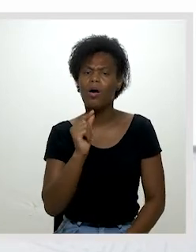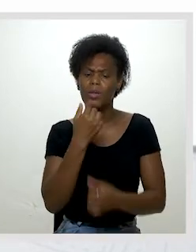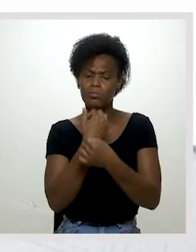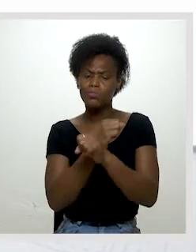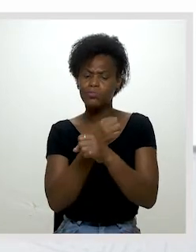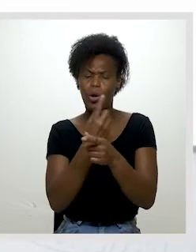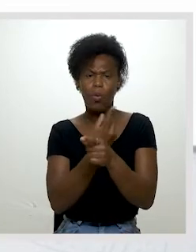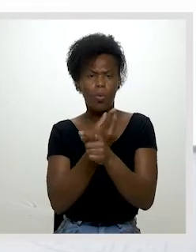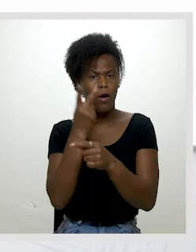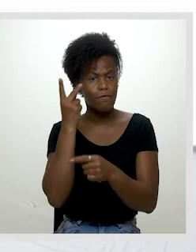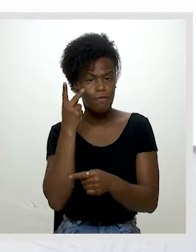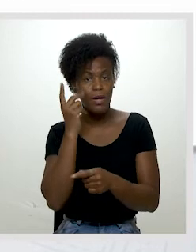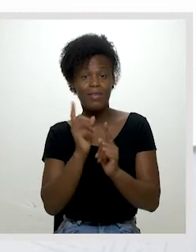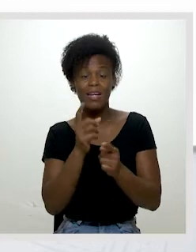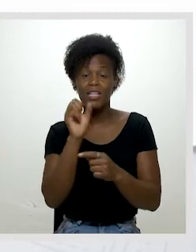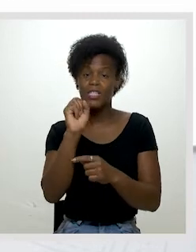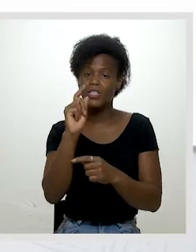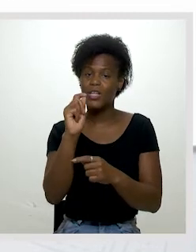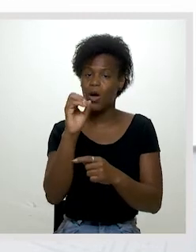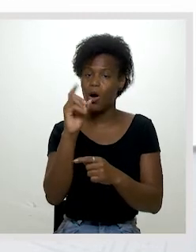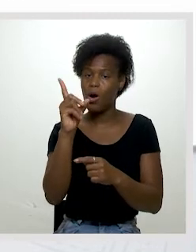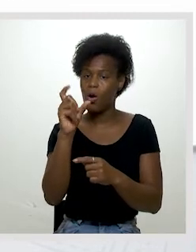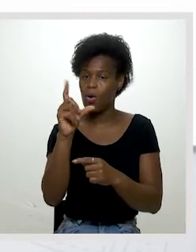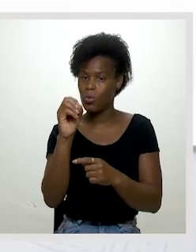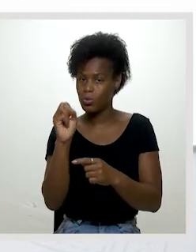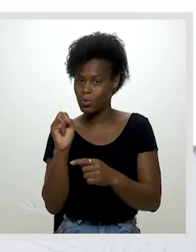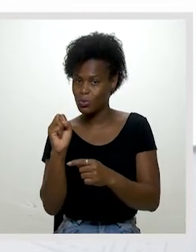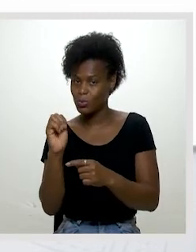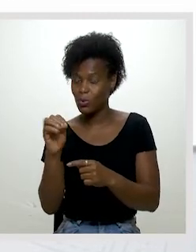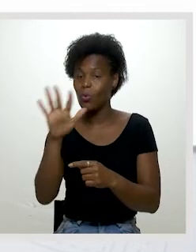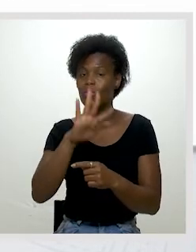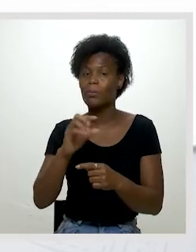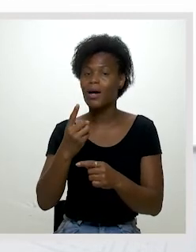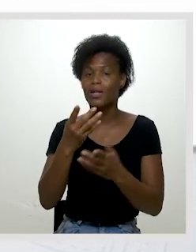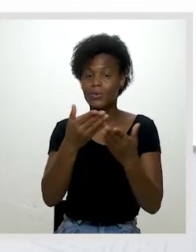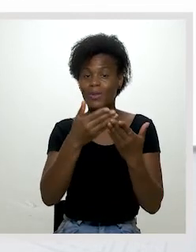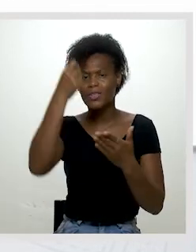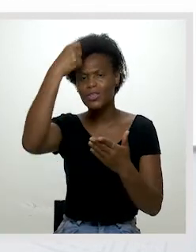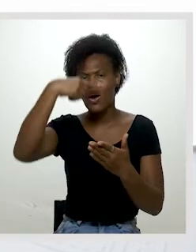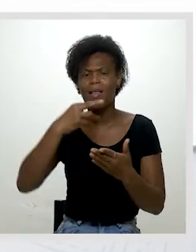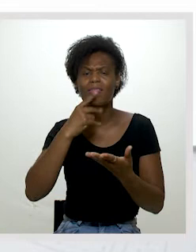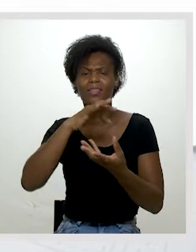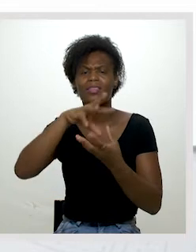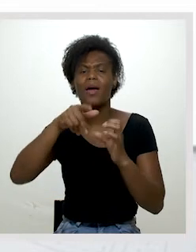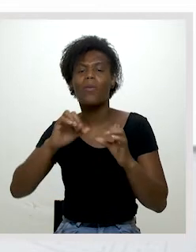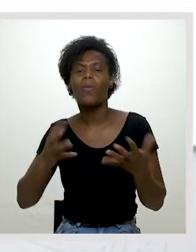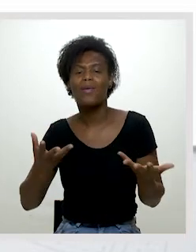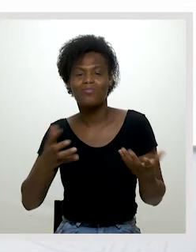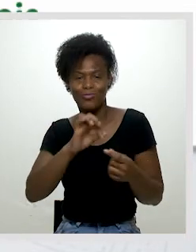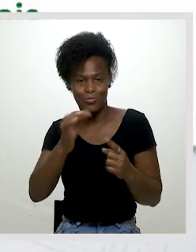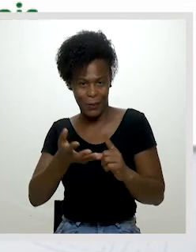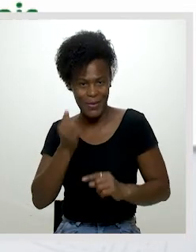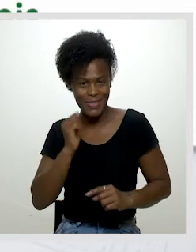os restos de seres vivos que os geólogos utilizam para estudar a história da Terra? Então, qual seria a resposta?